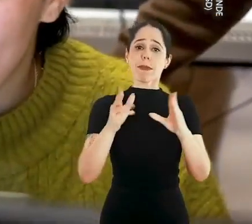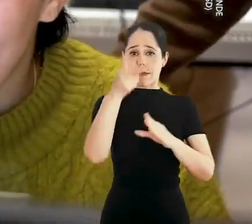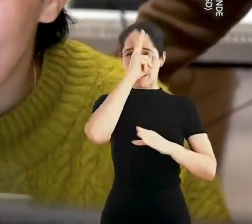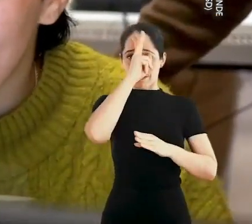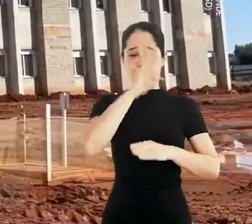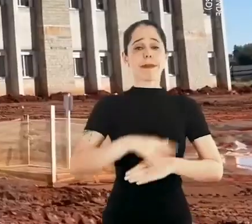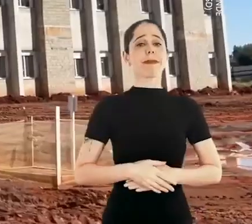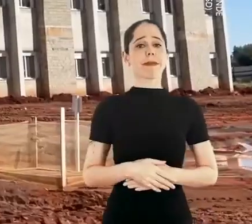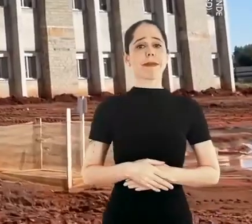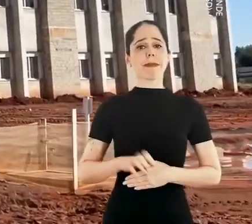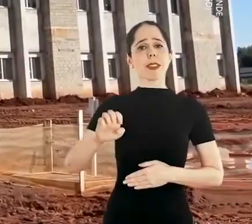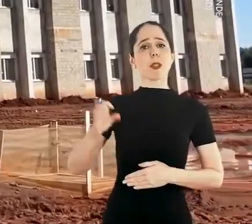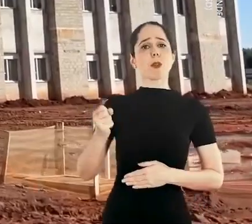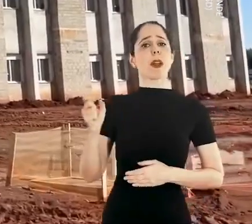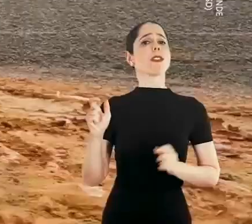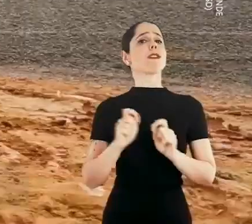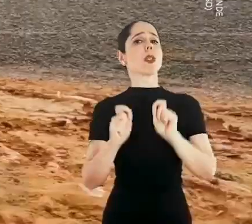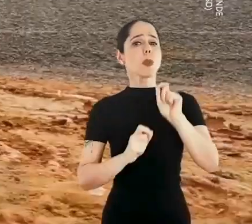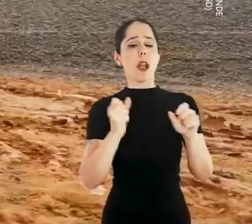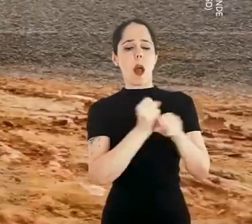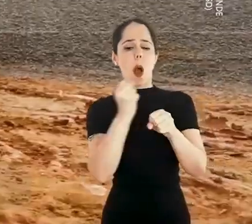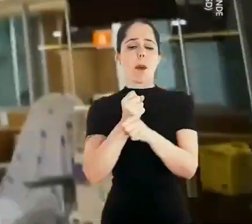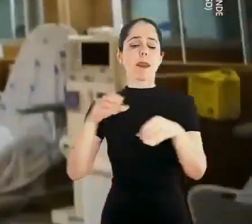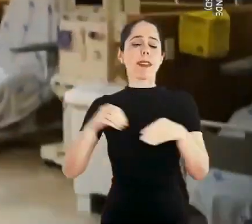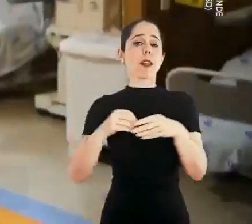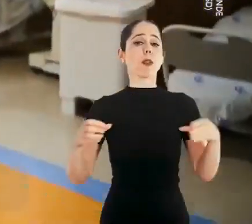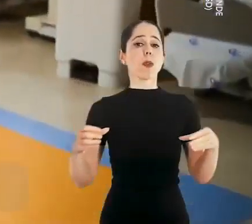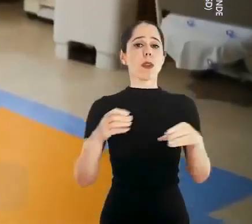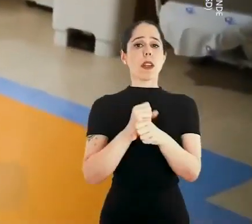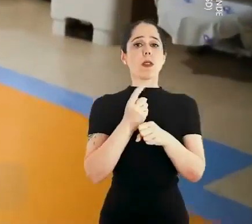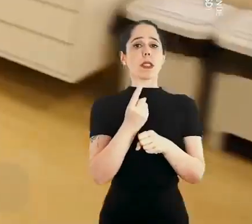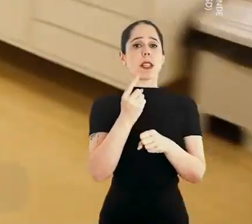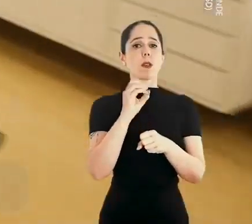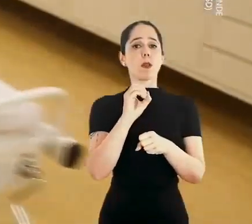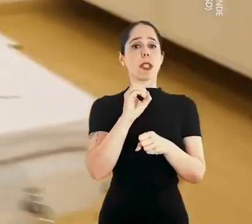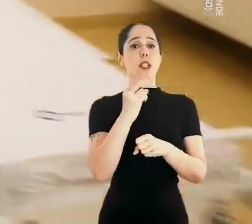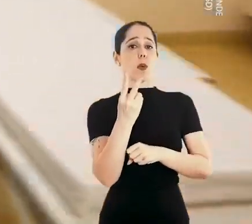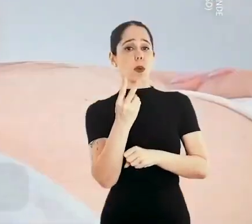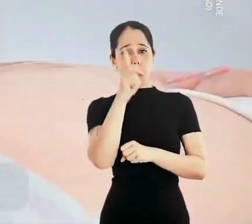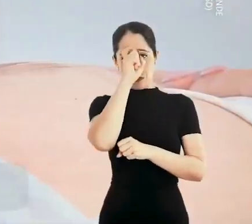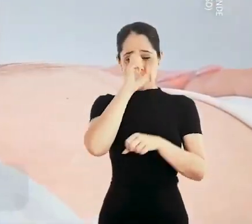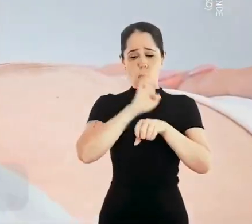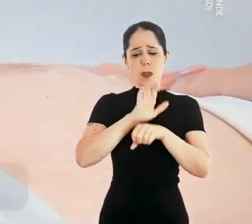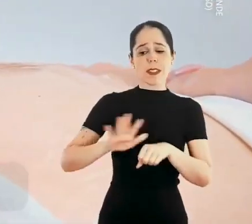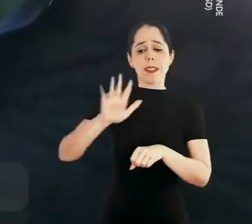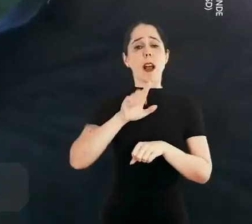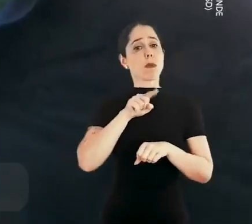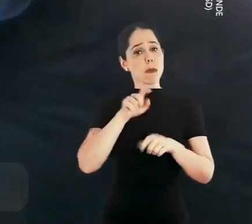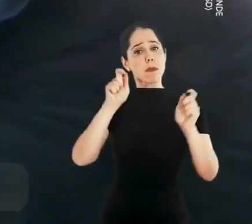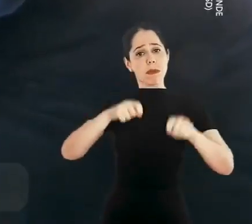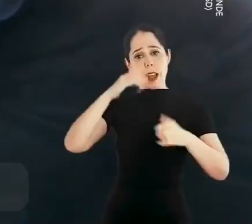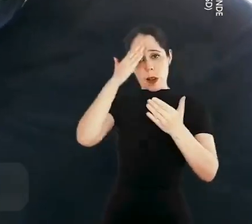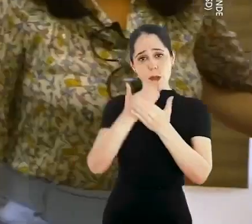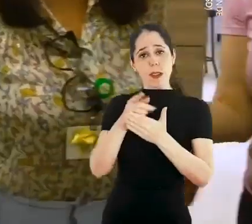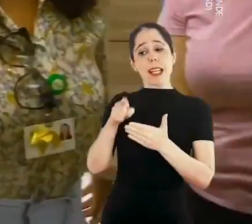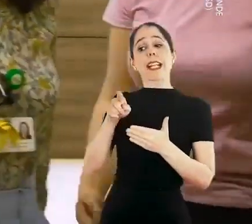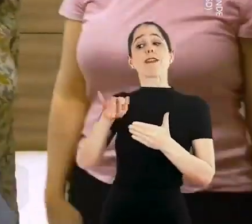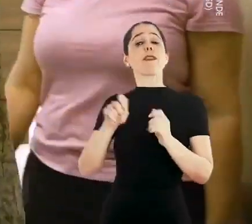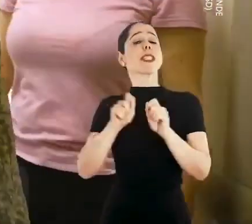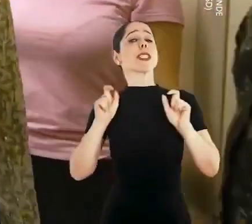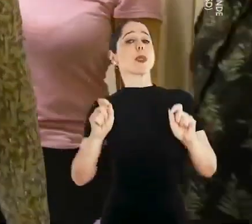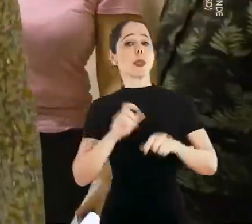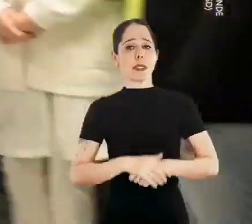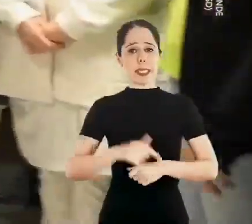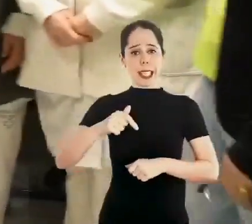ensino médio. Eduardo fez obras em 102 hospitais por todo o estado. Você pode confiar que ele